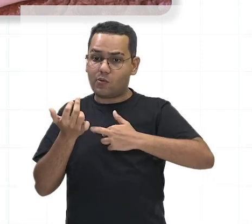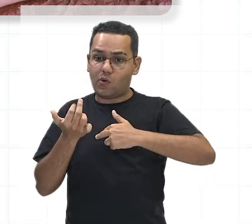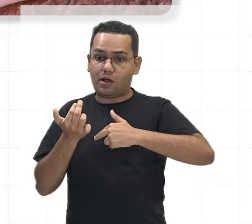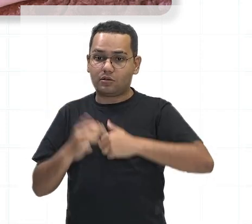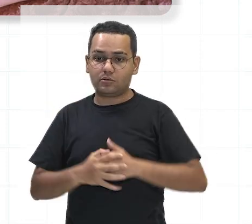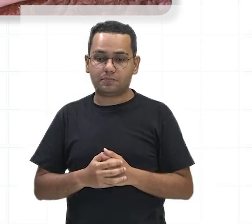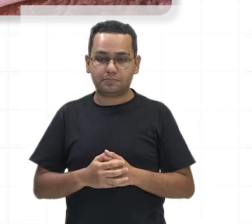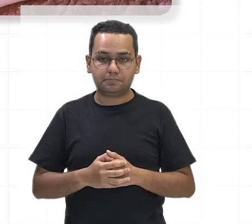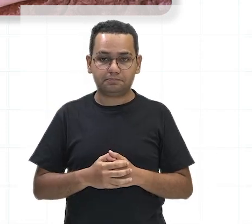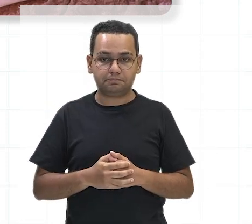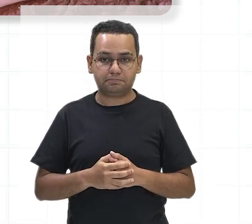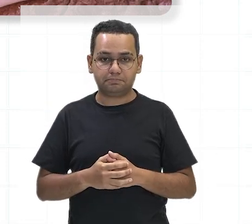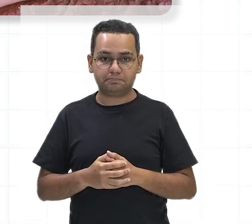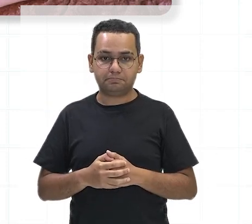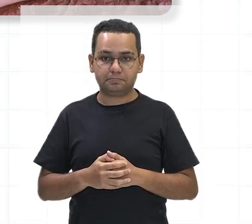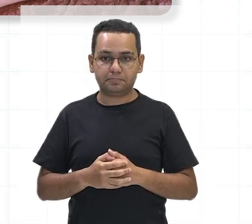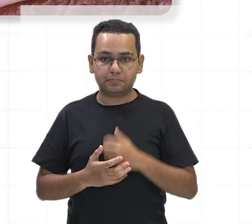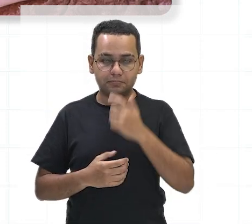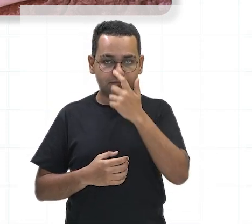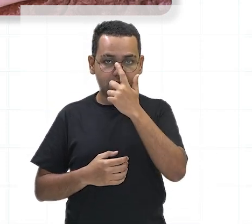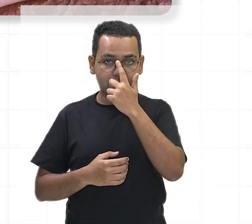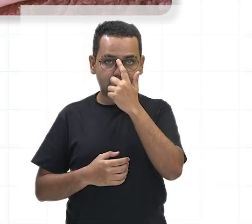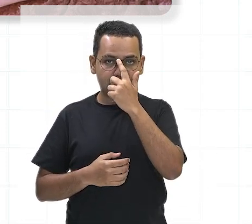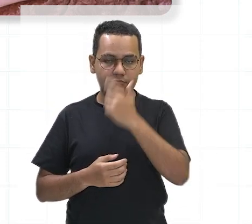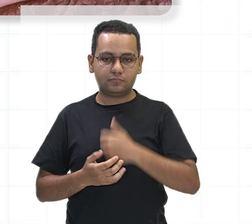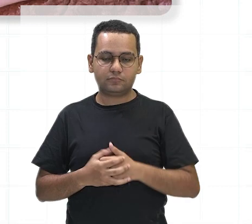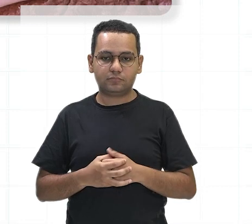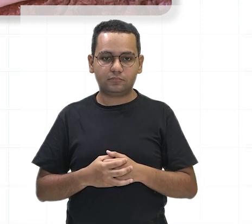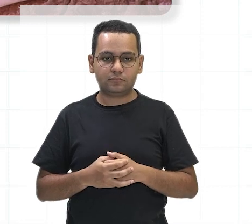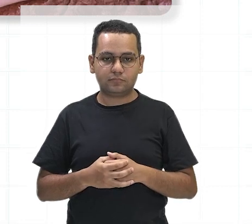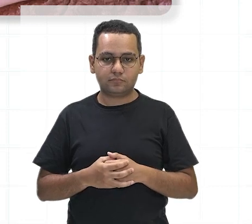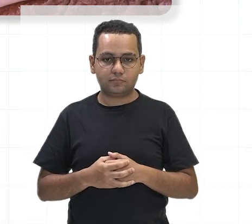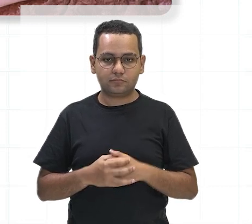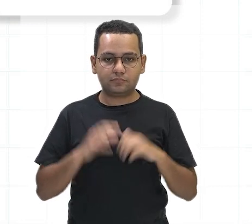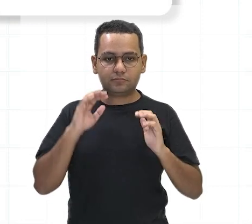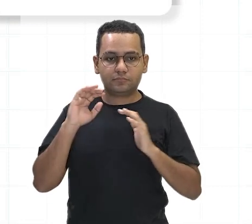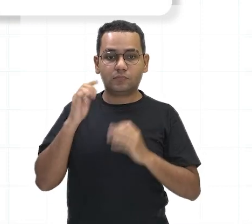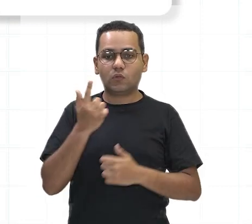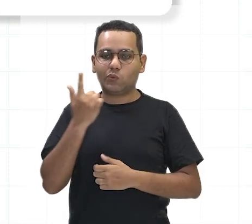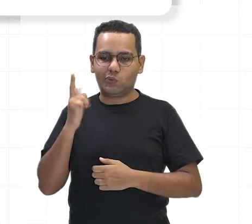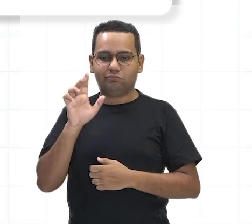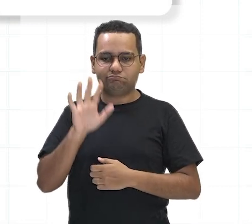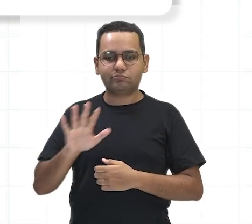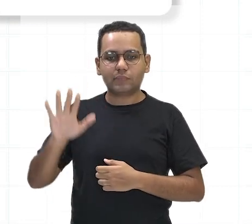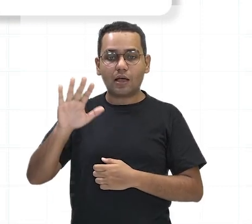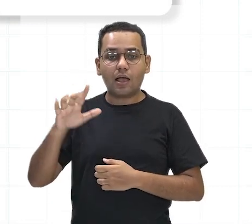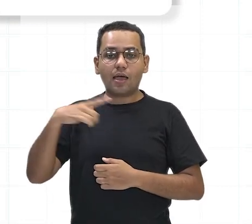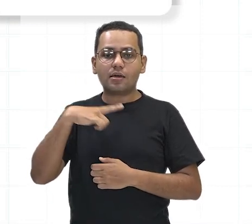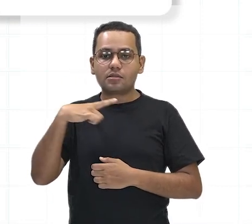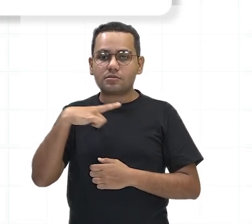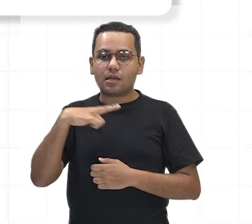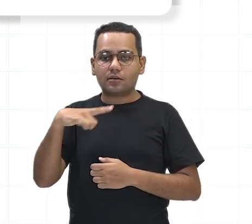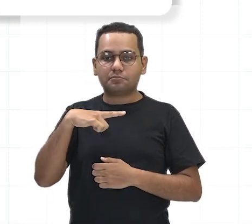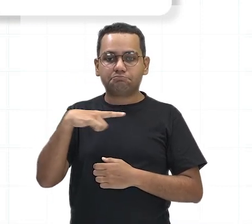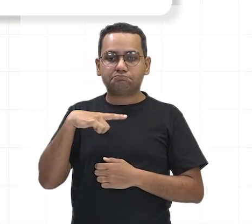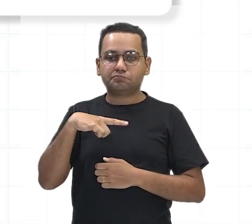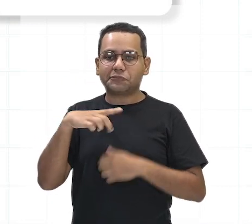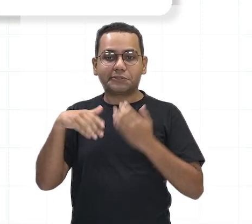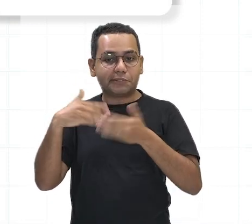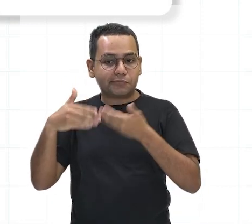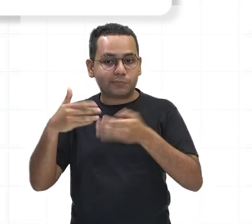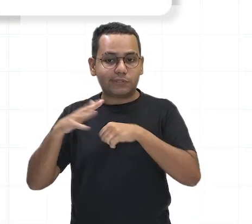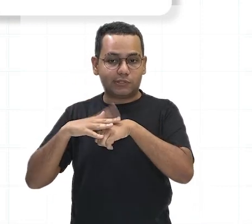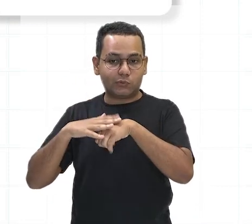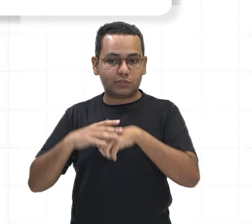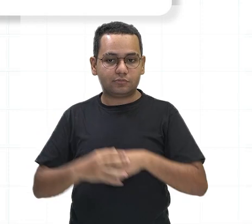visualizando. E para a gente compreender melhor sobre a leishmaniose, nós temos na imagem a seguir o ciclo, né? A gente fala aí sobre o ciclo